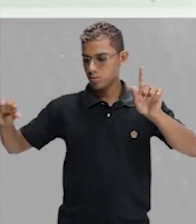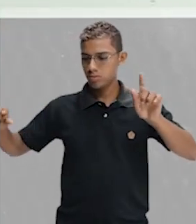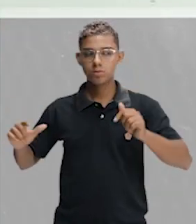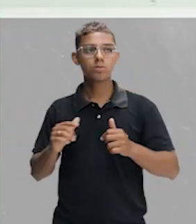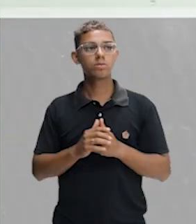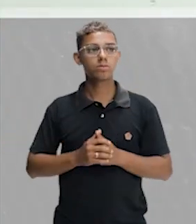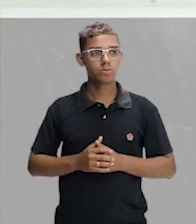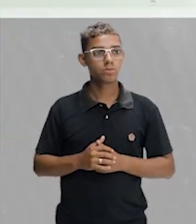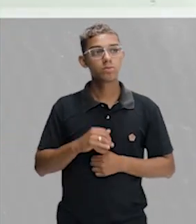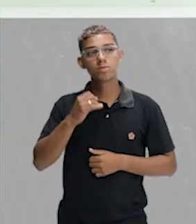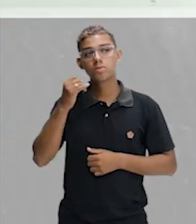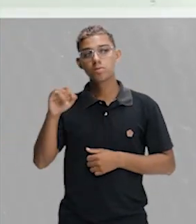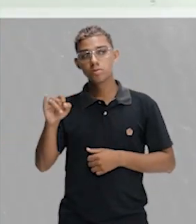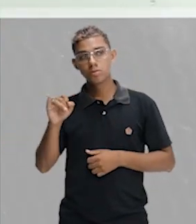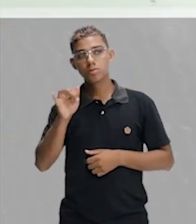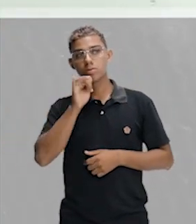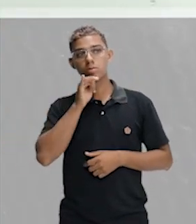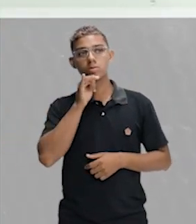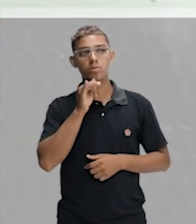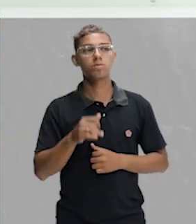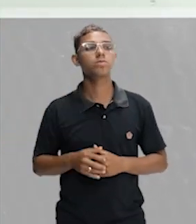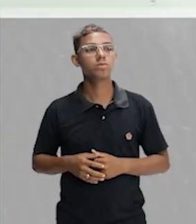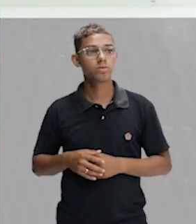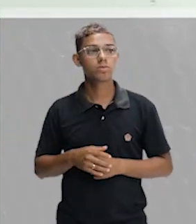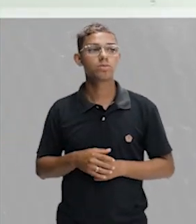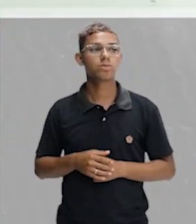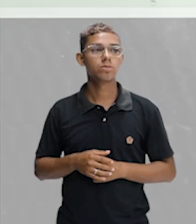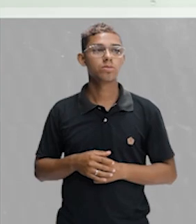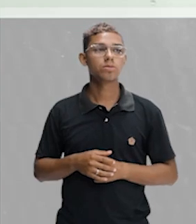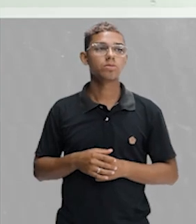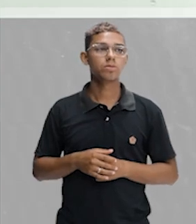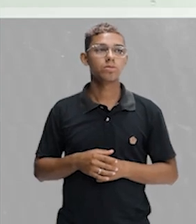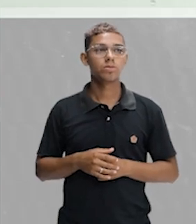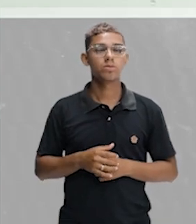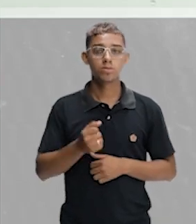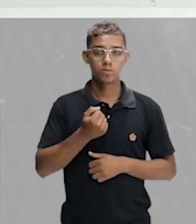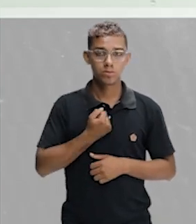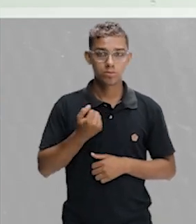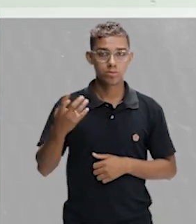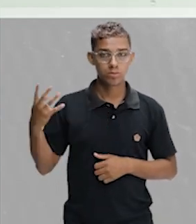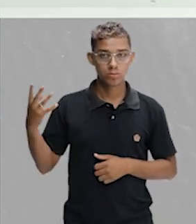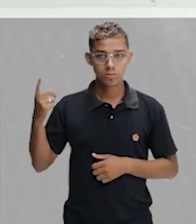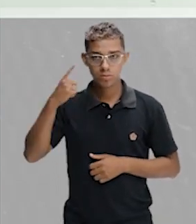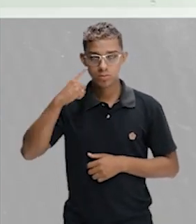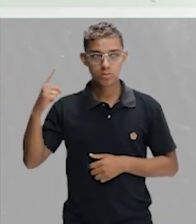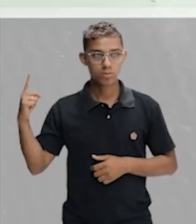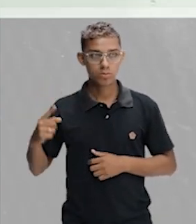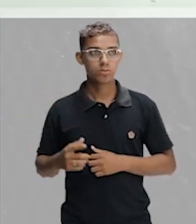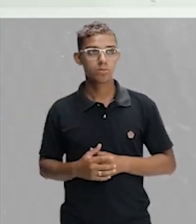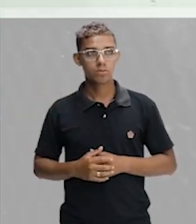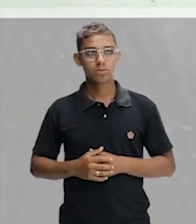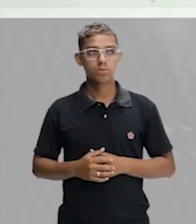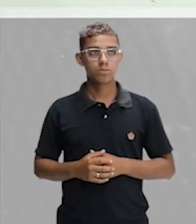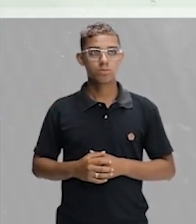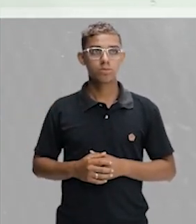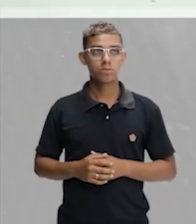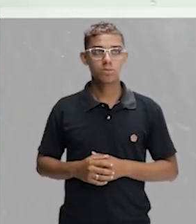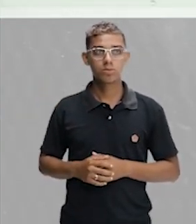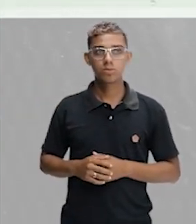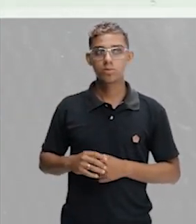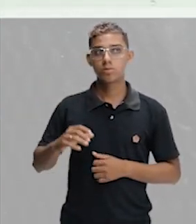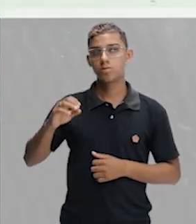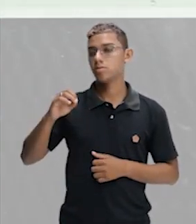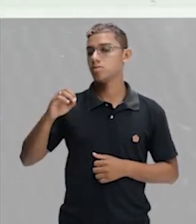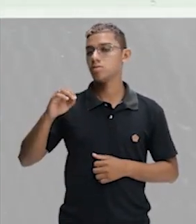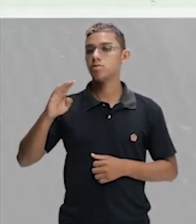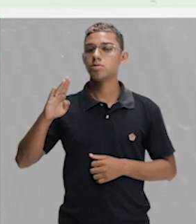e se esse ângulo aqui for um ângulo obtuso né aquele ângulo aqui que ele é maior do que 90 e menor do que